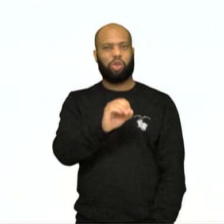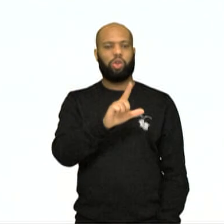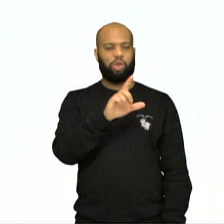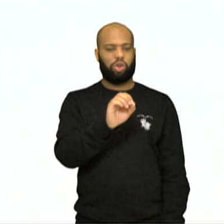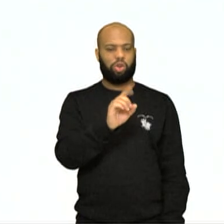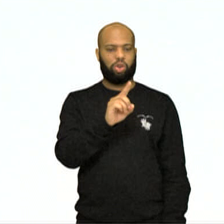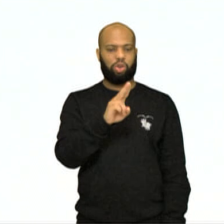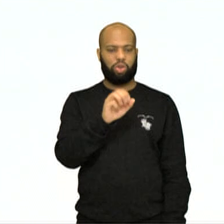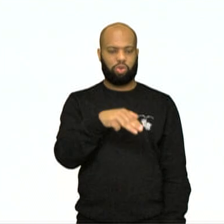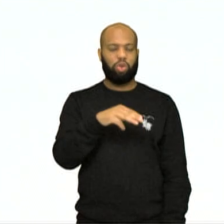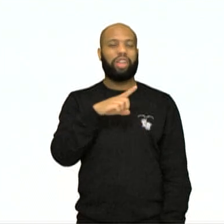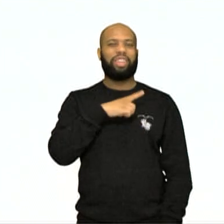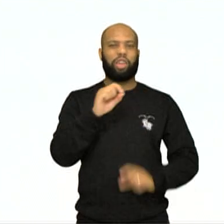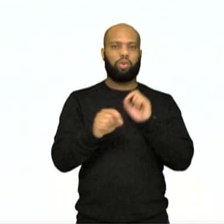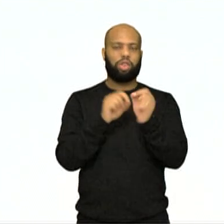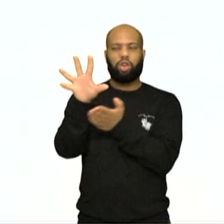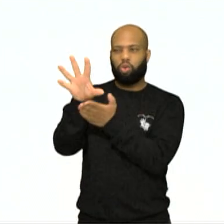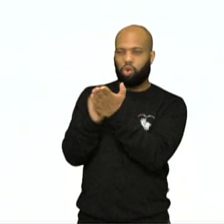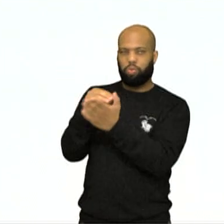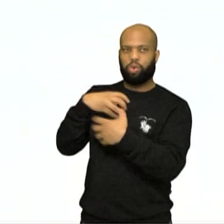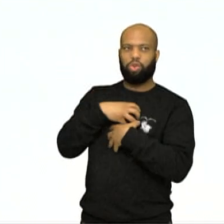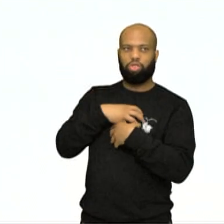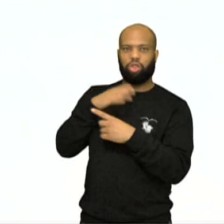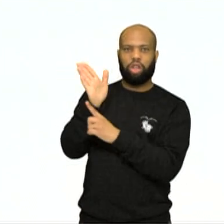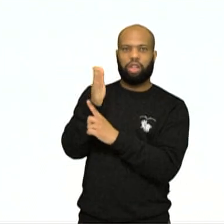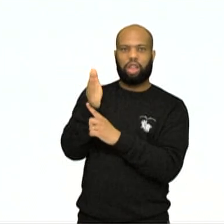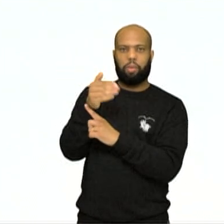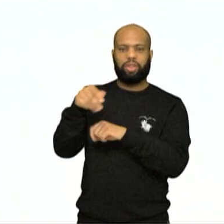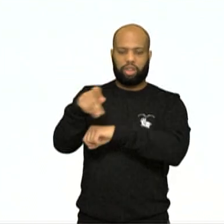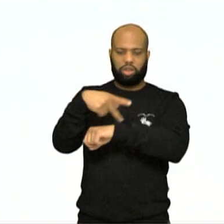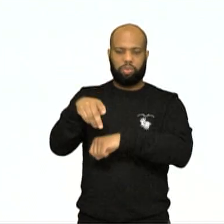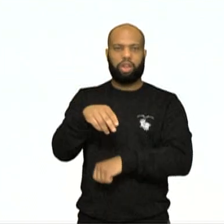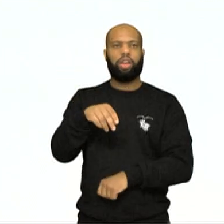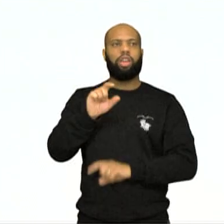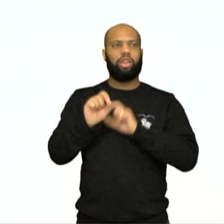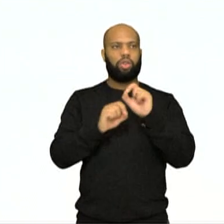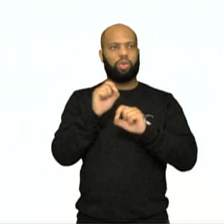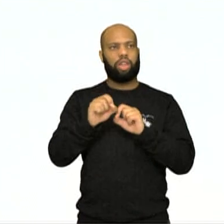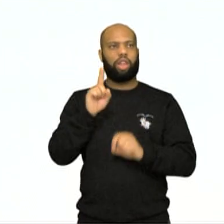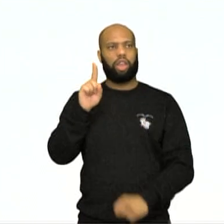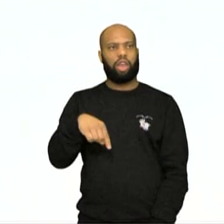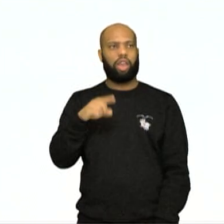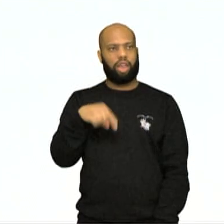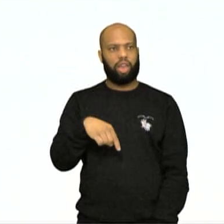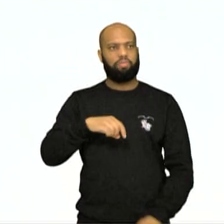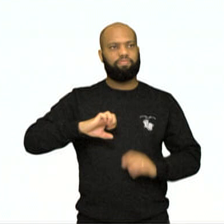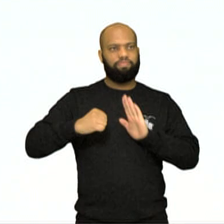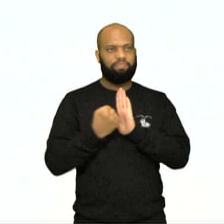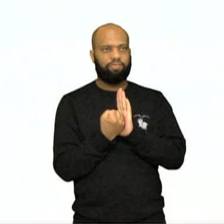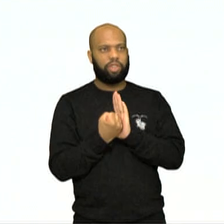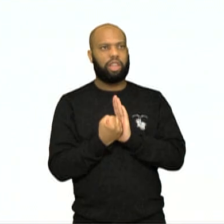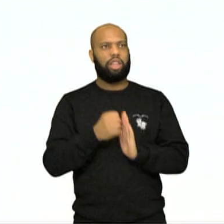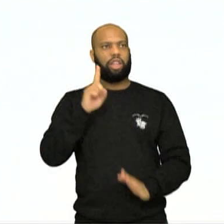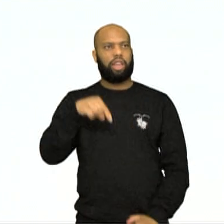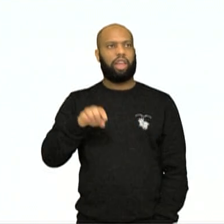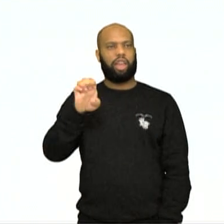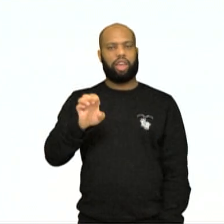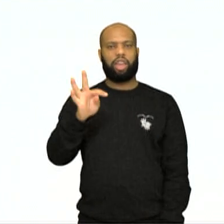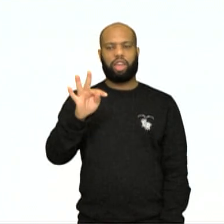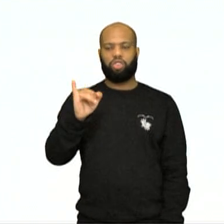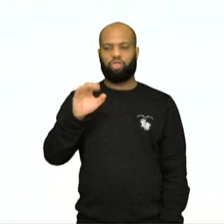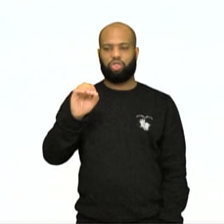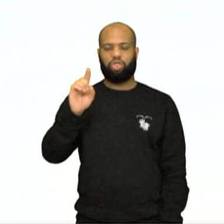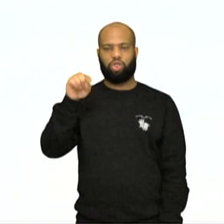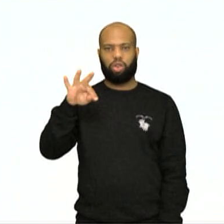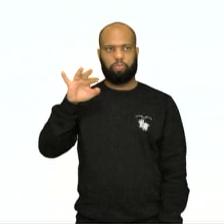da Etiópia, né, simbolizando respectivamente o verde, que é a natureza africana, o vermelho, o sangue derramado pelos